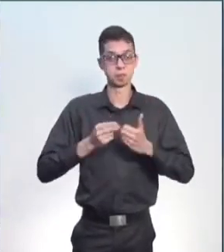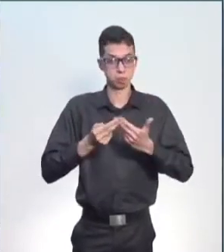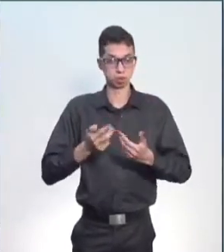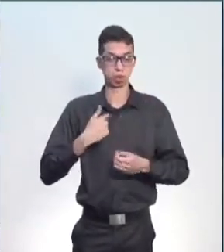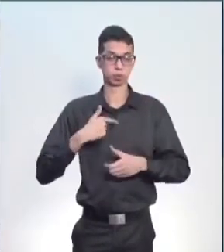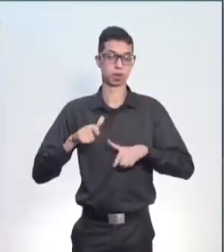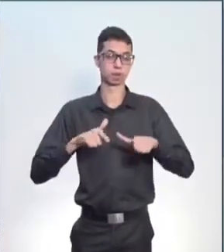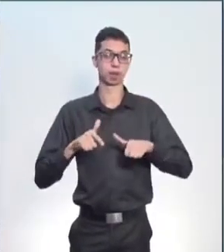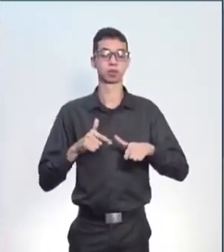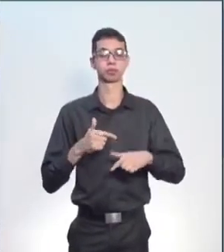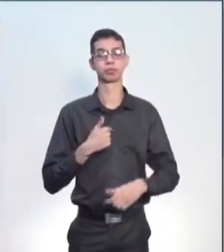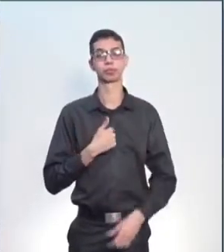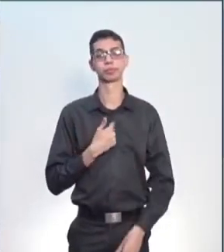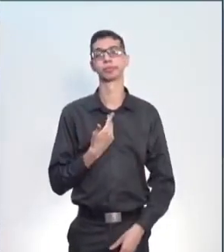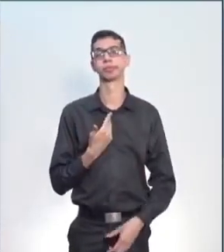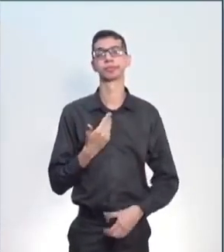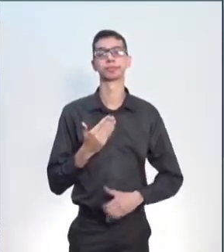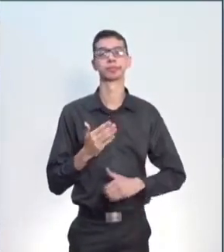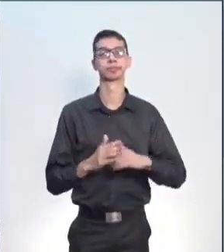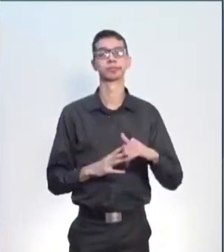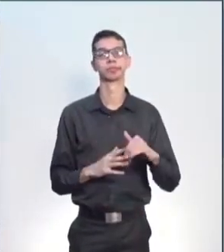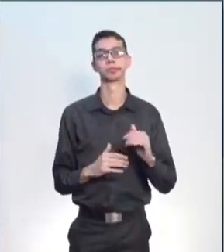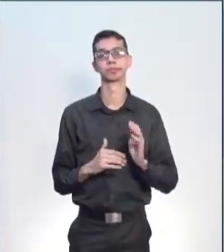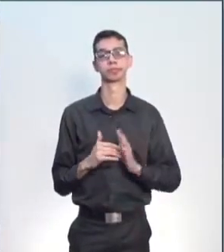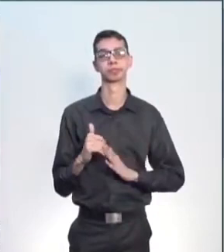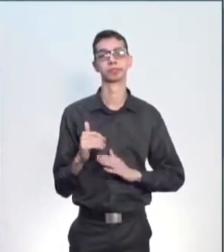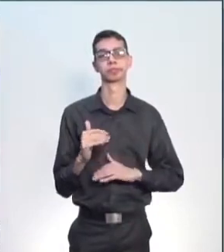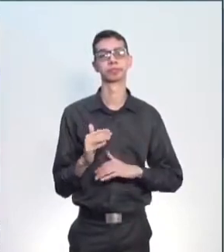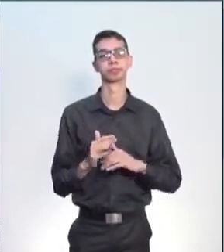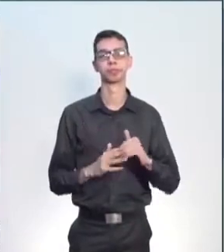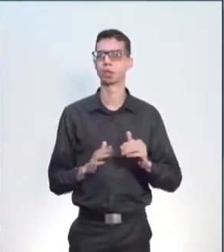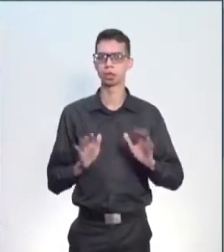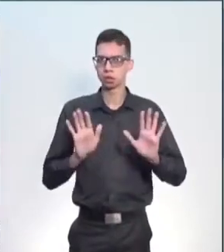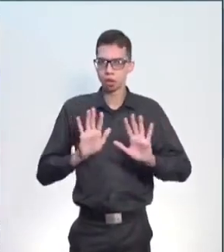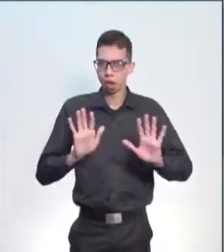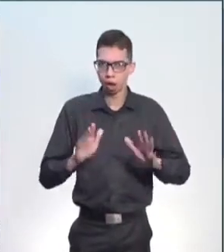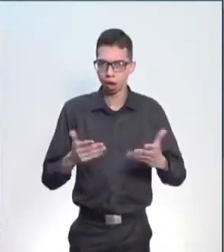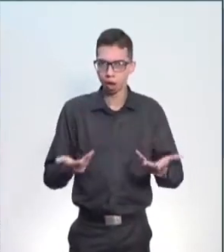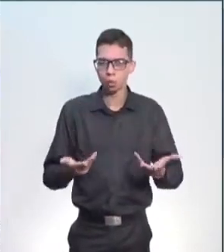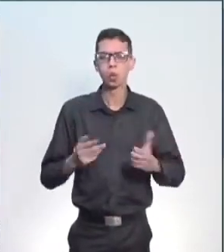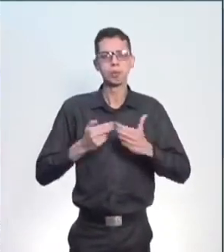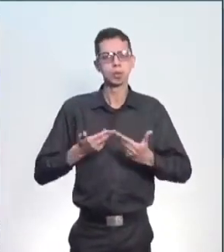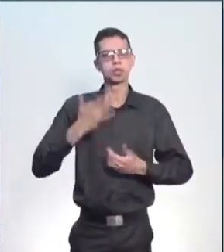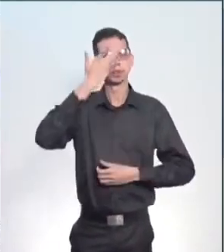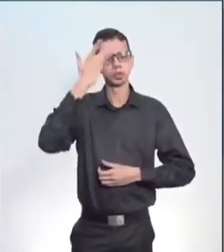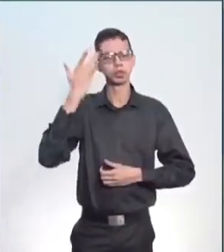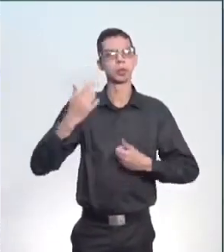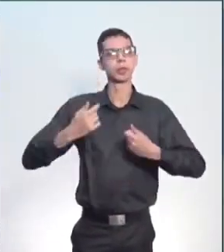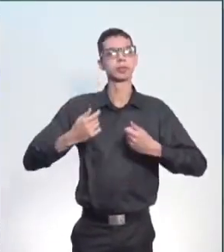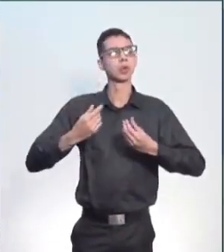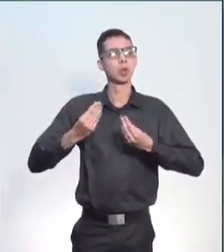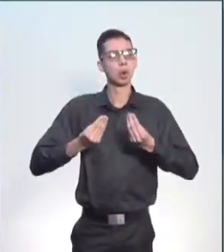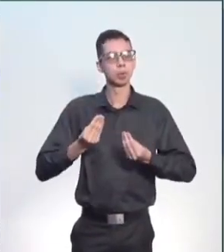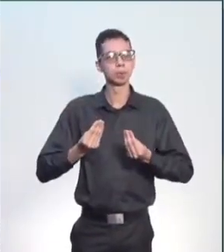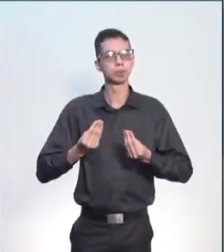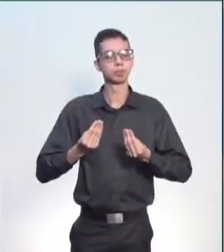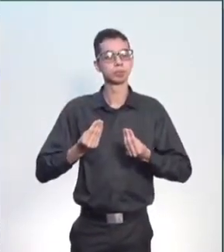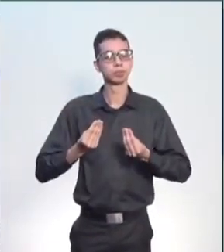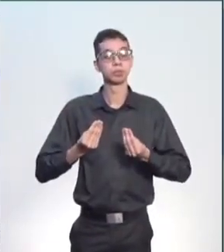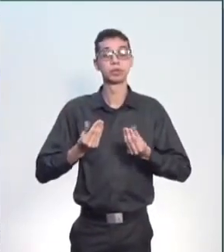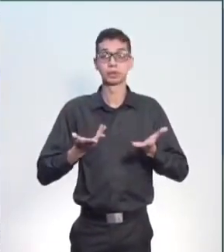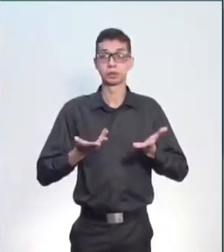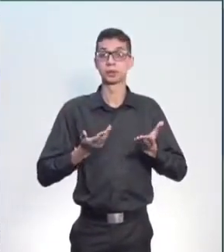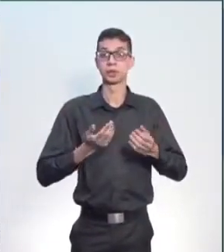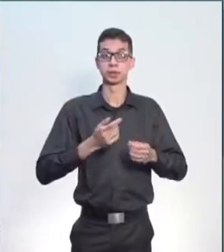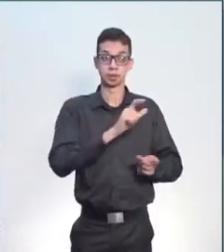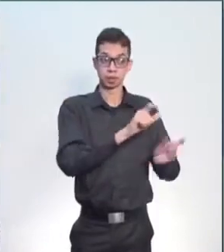para existir um serviço público, existe o quê? As pessoas contribuem para isso. Por onde? Por impostos.